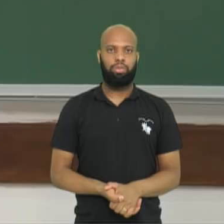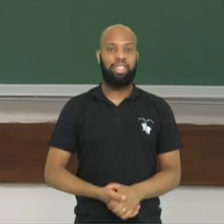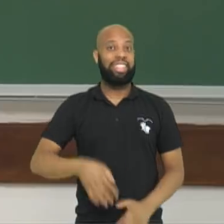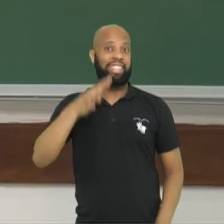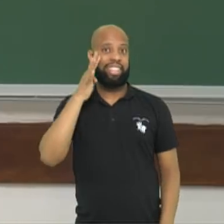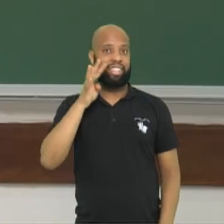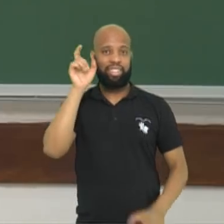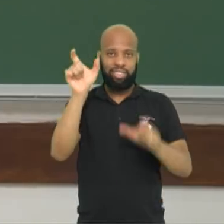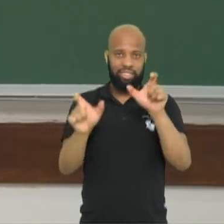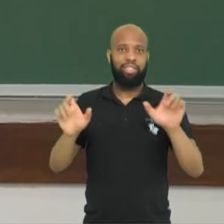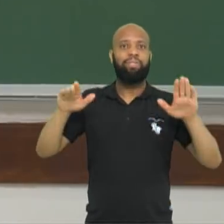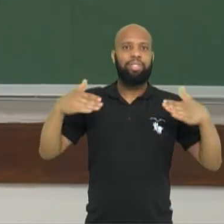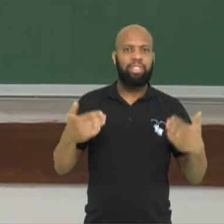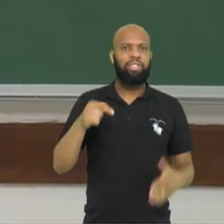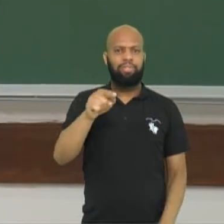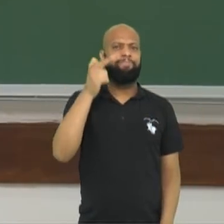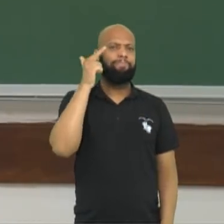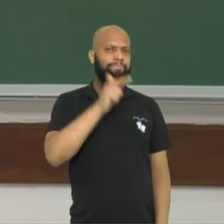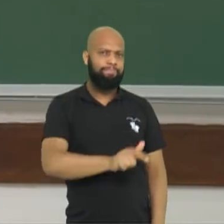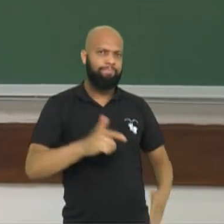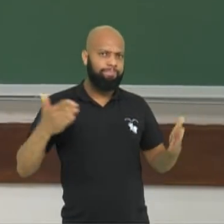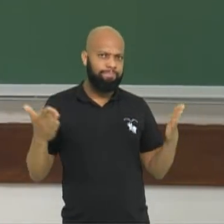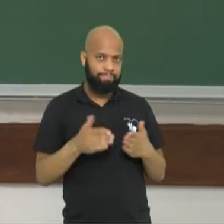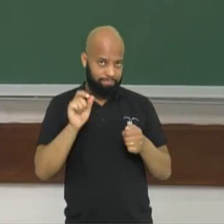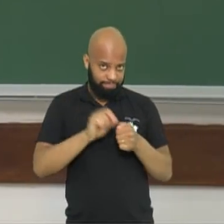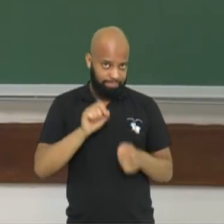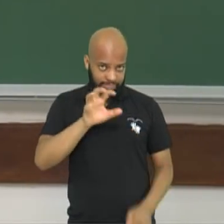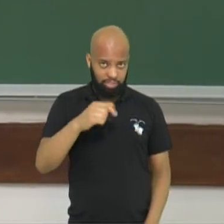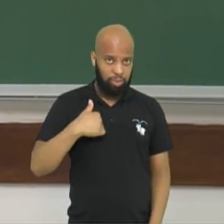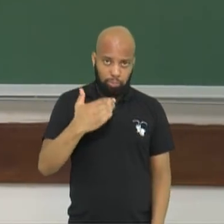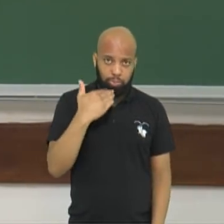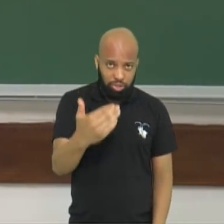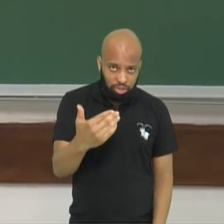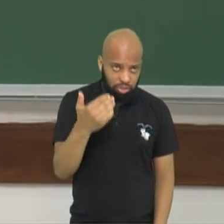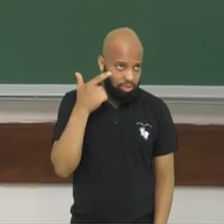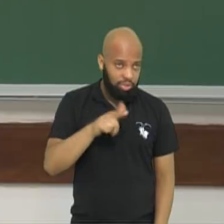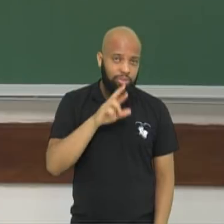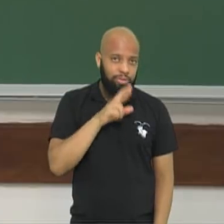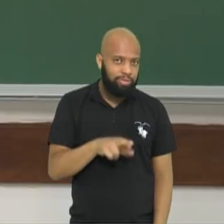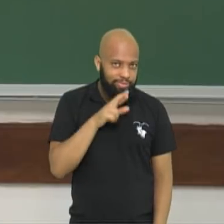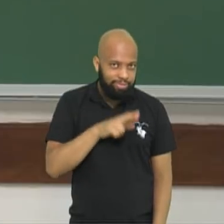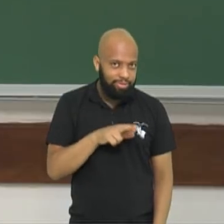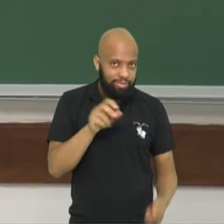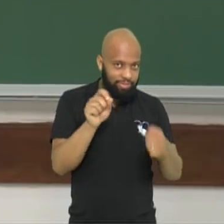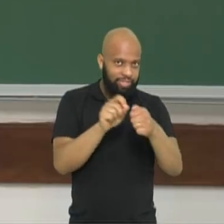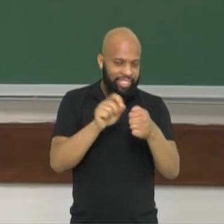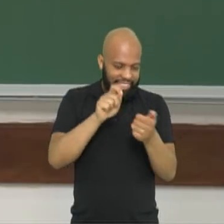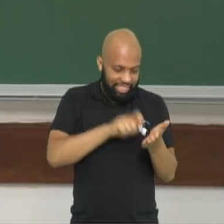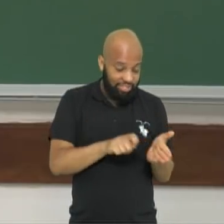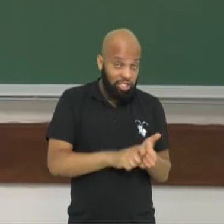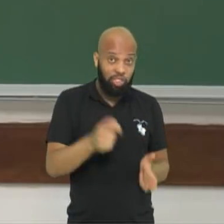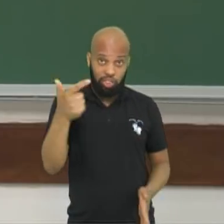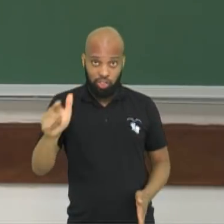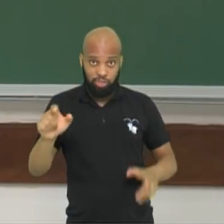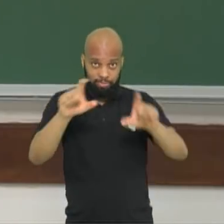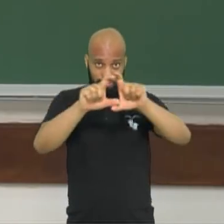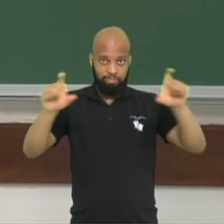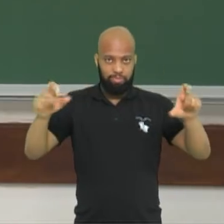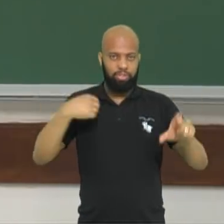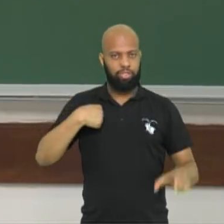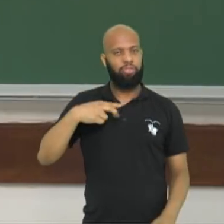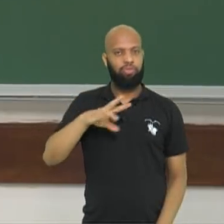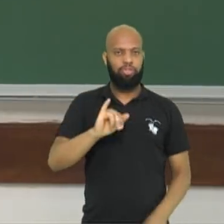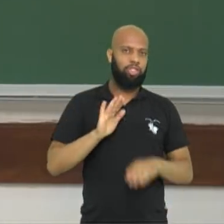Legal, pessoal. Então, vocês conseguiram aí fazer o que eu pedi para vocês? Se não conseguiram, então o professor vai